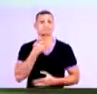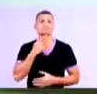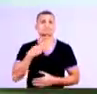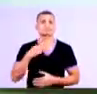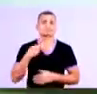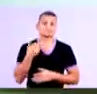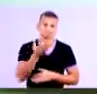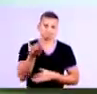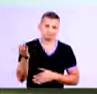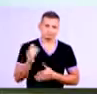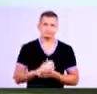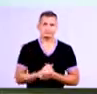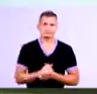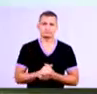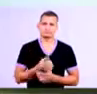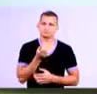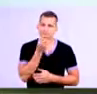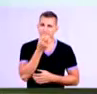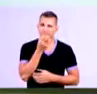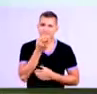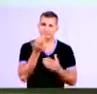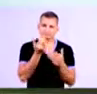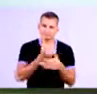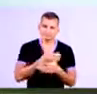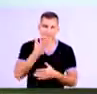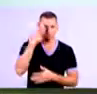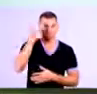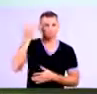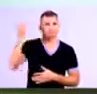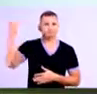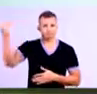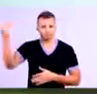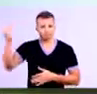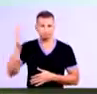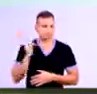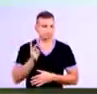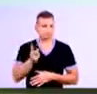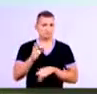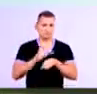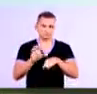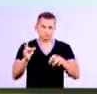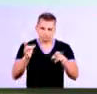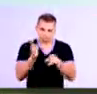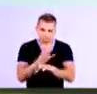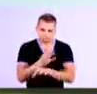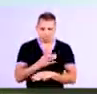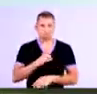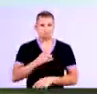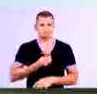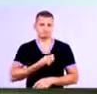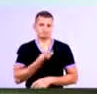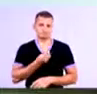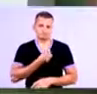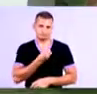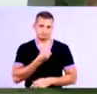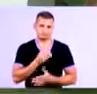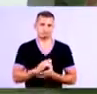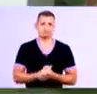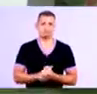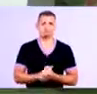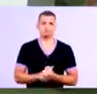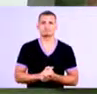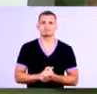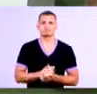Tenham uma boa prova, bastante sucesso, continuem o curso, terminem ele e tenham uma vida de prosperidade.